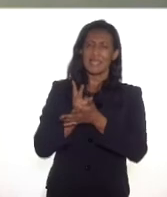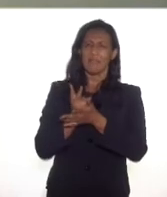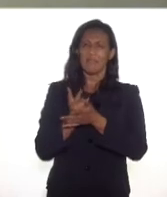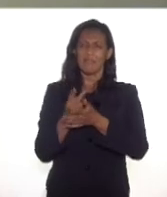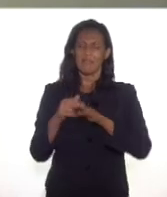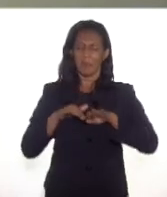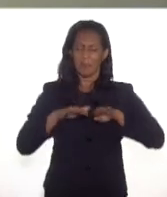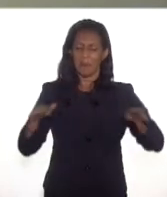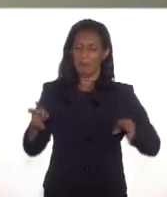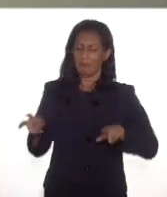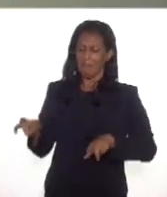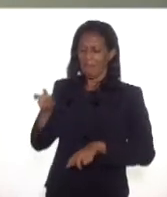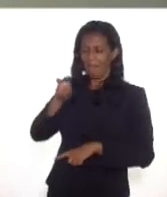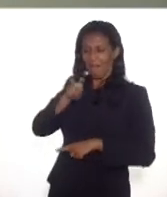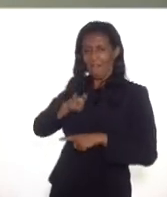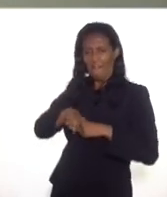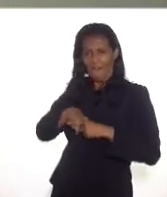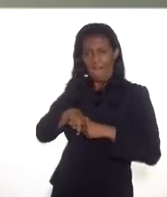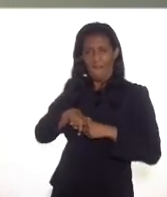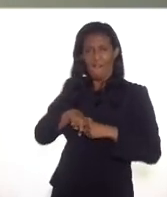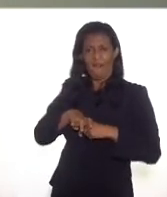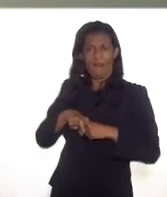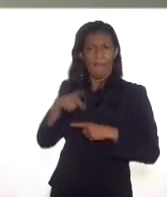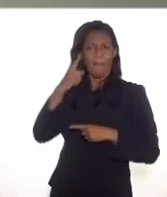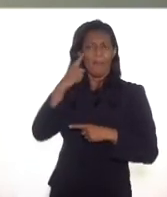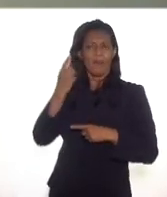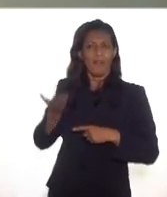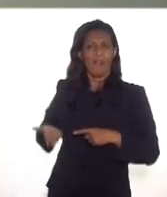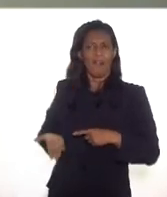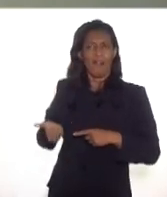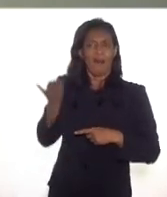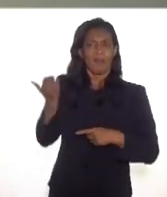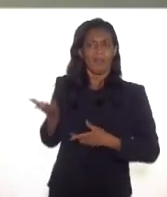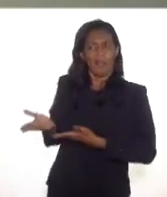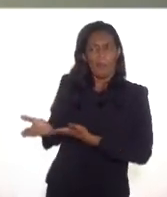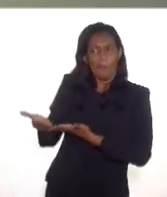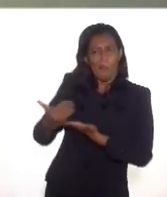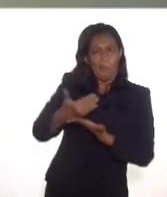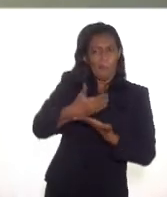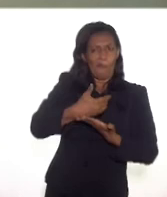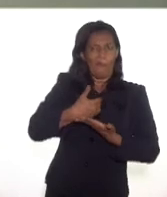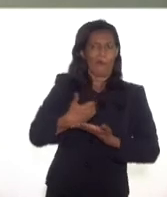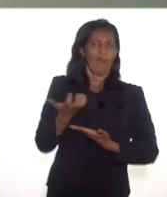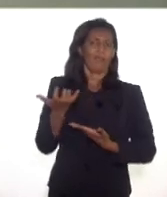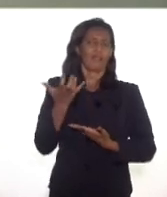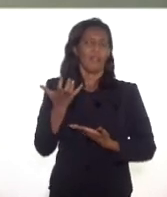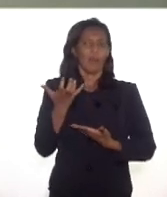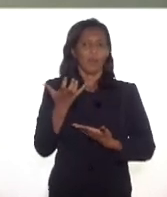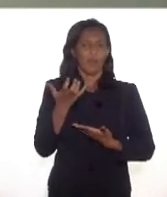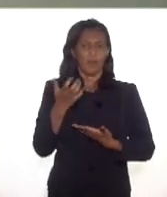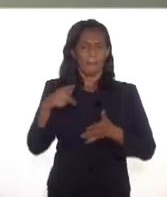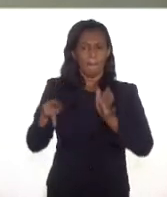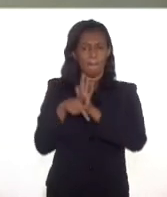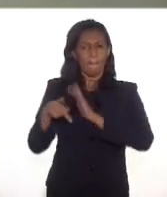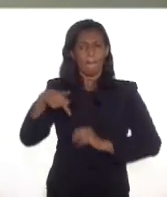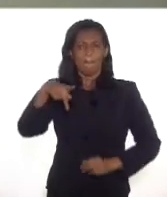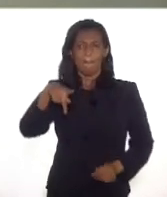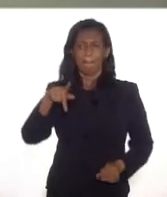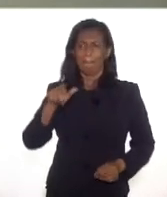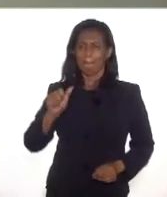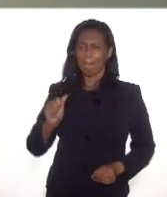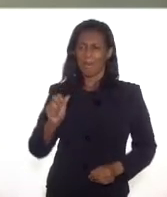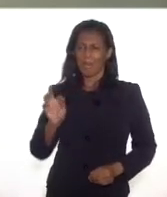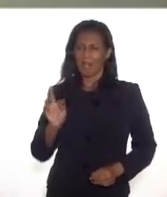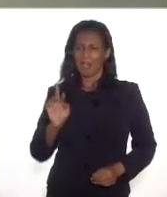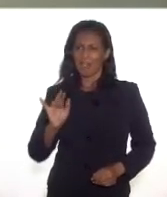cadeira para aumentar a sua arrecadação, tentar dilapidar o patrimônio em